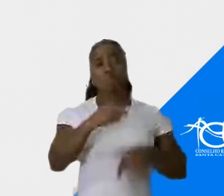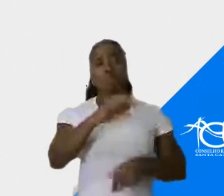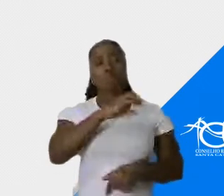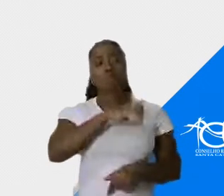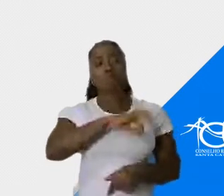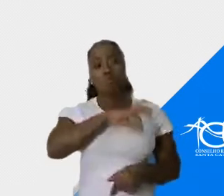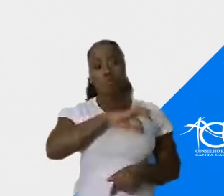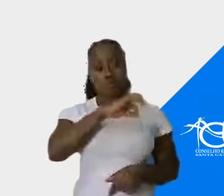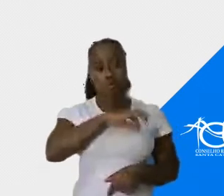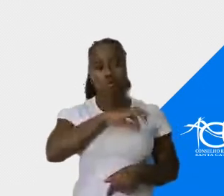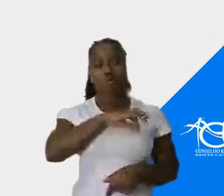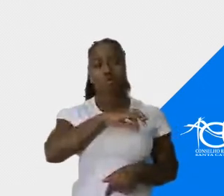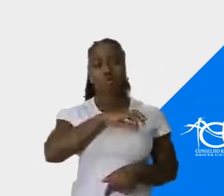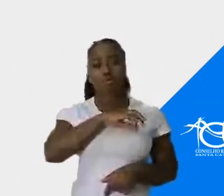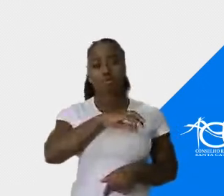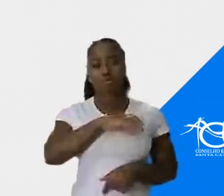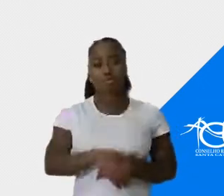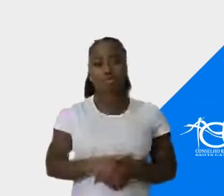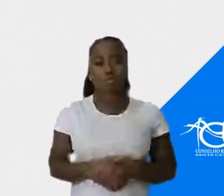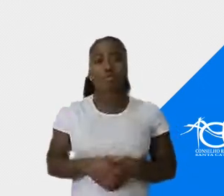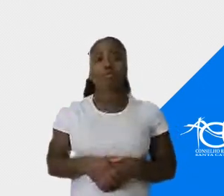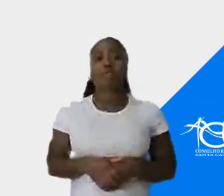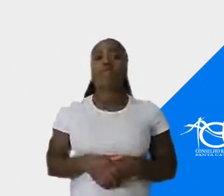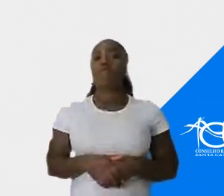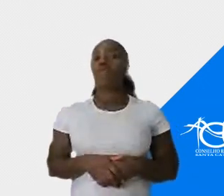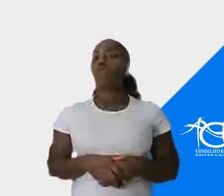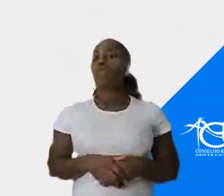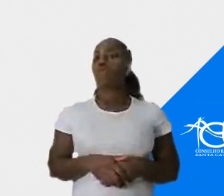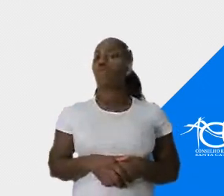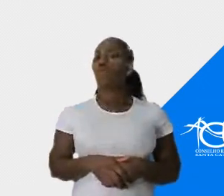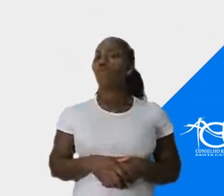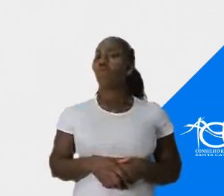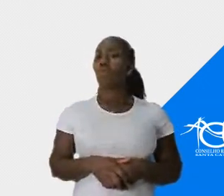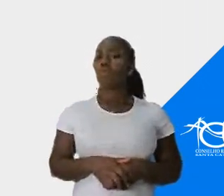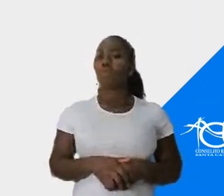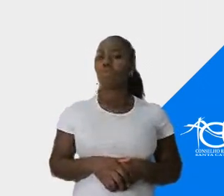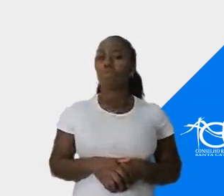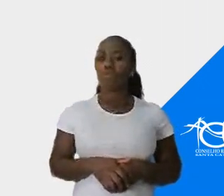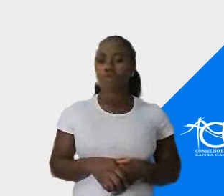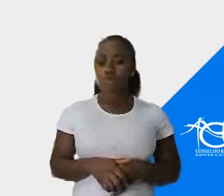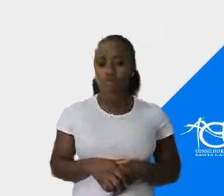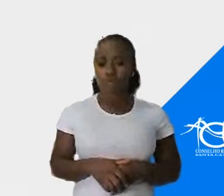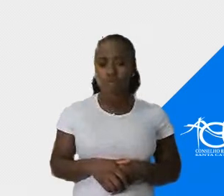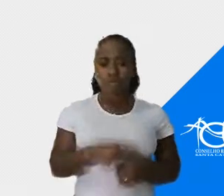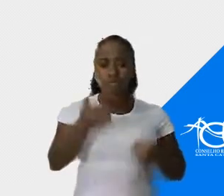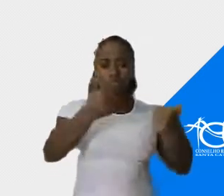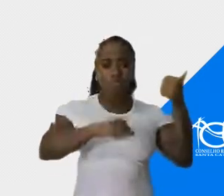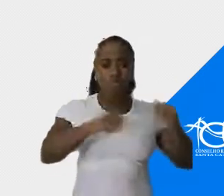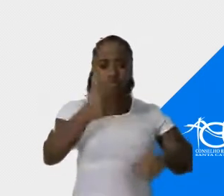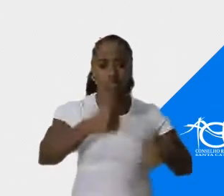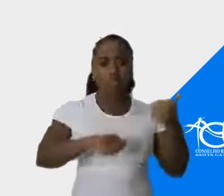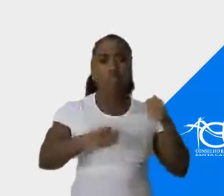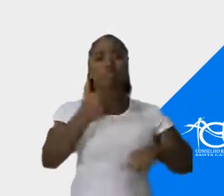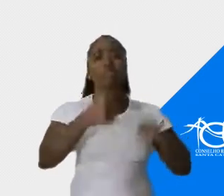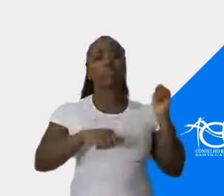e foi acrescentada uma avaliação que já era uma luta antiga, né,